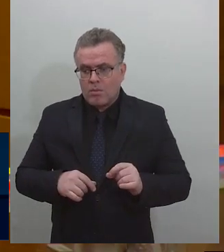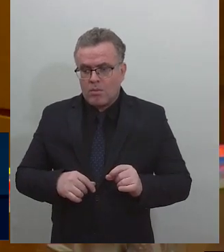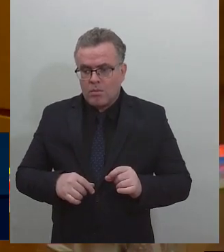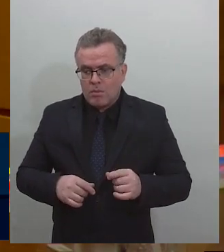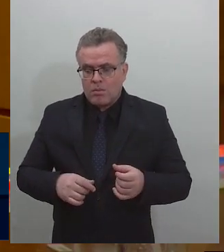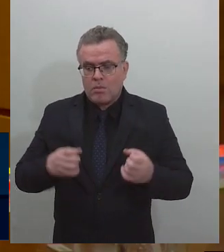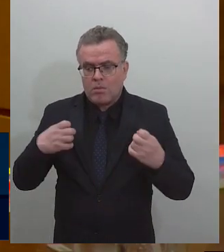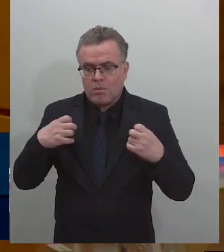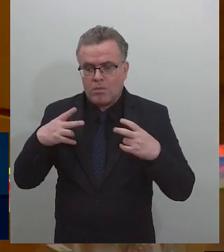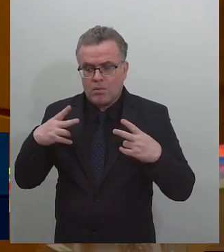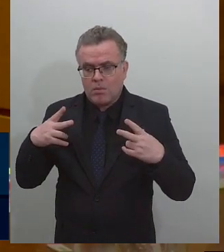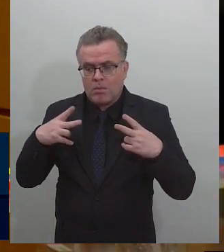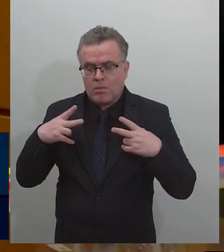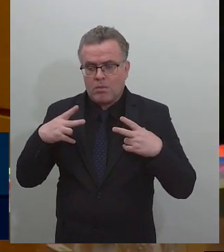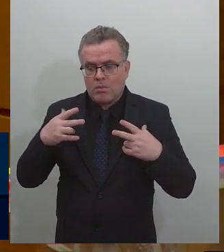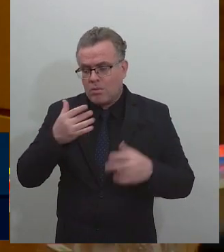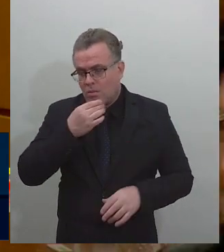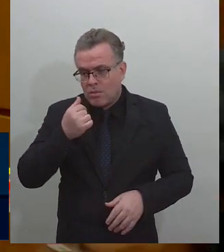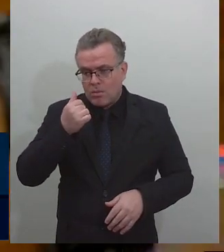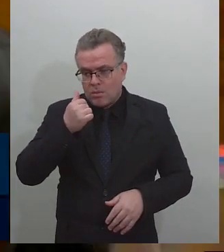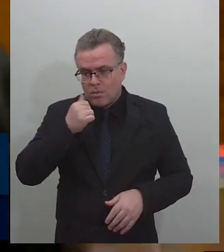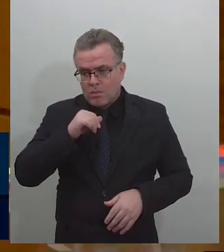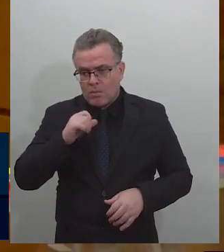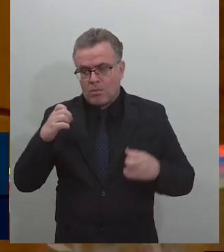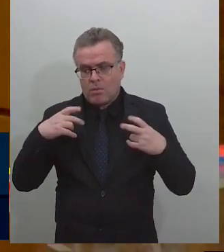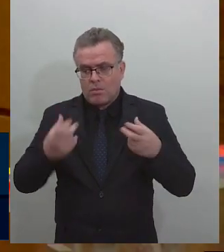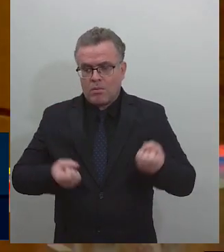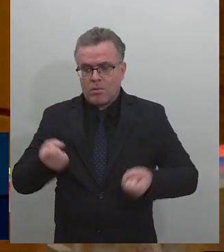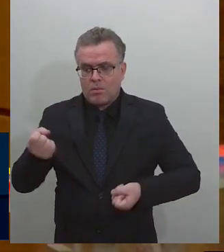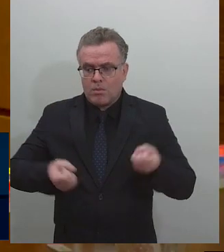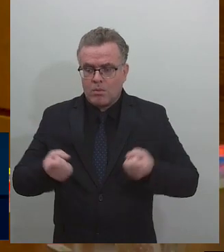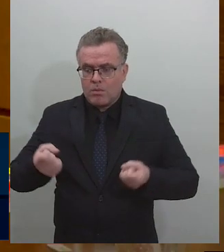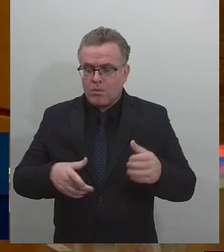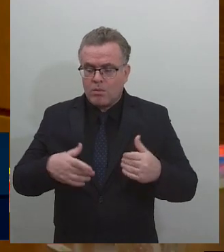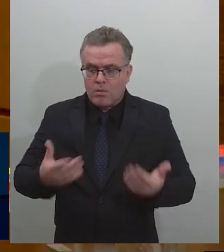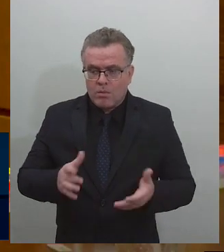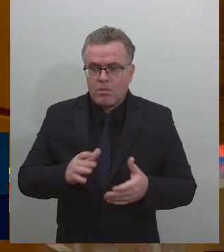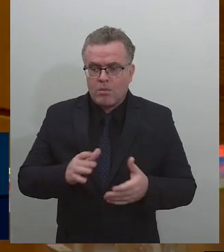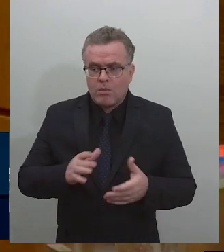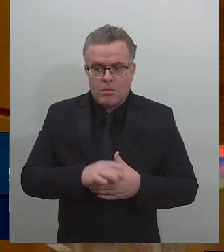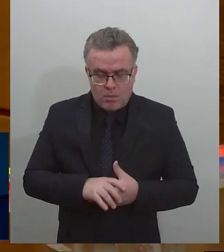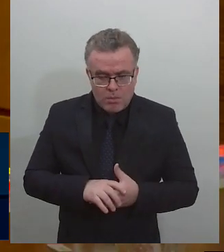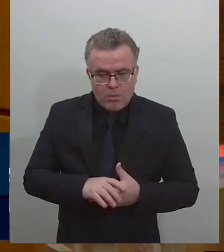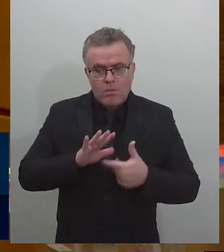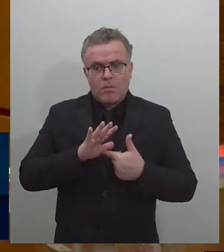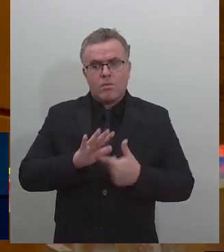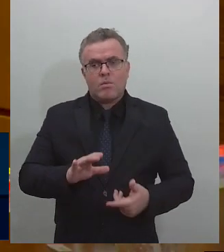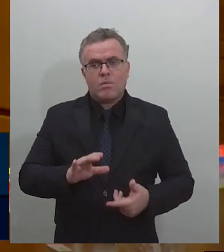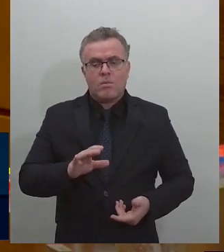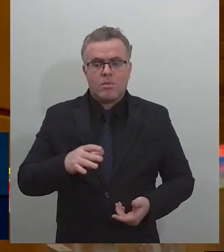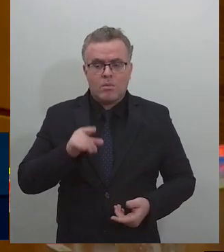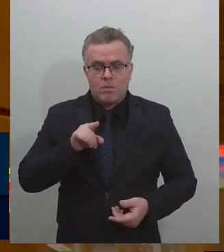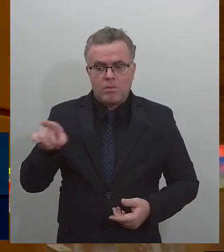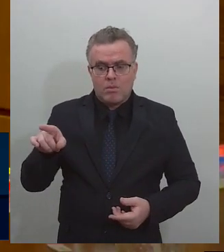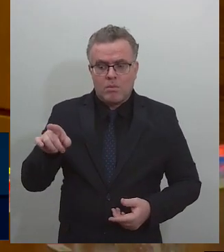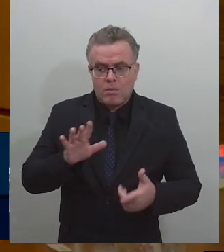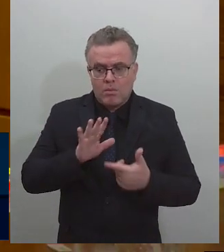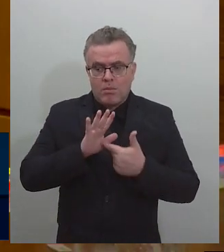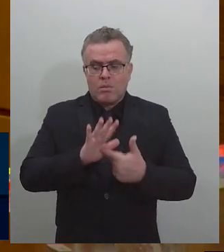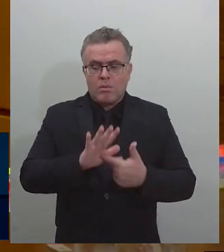do automóvel. Ainda segundo dados da SEACRIM, no que se refere a